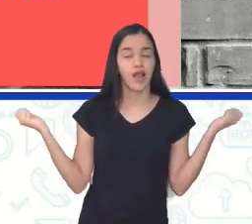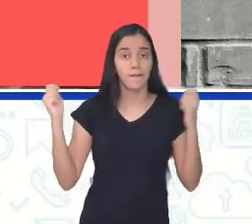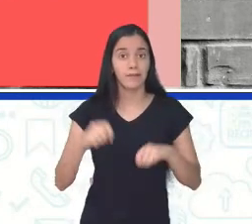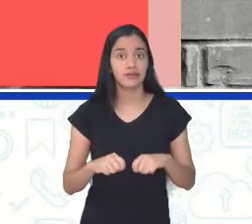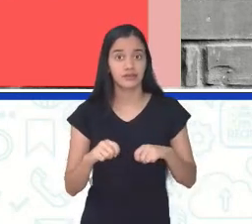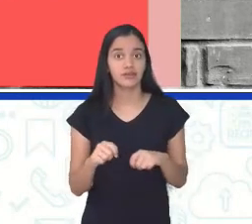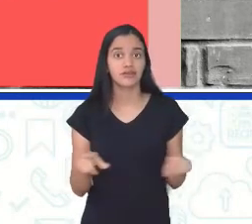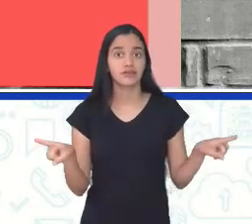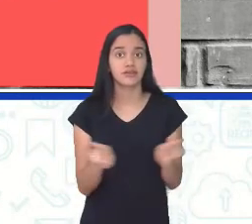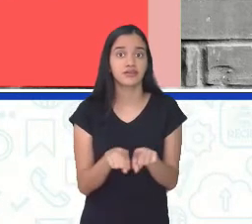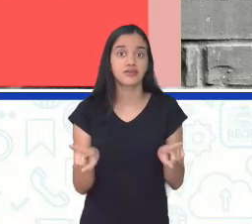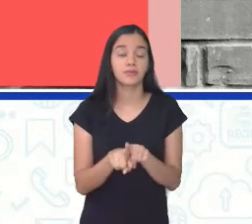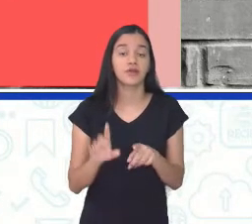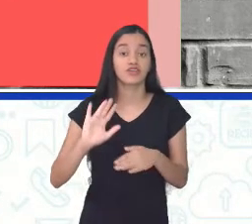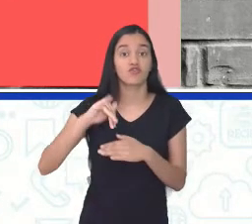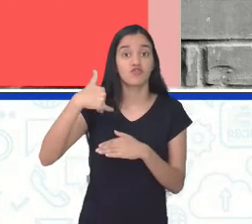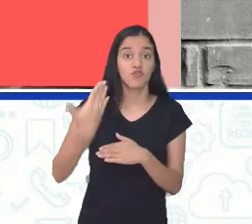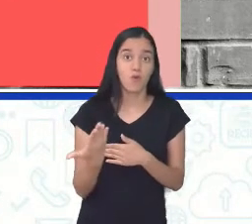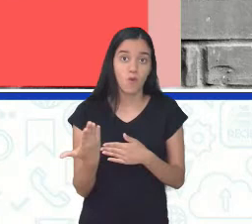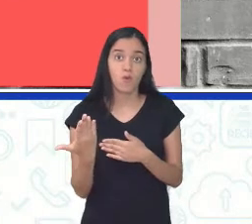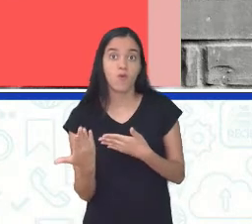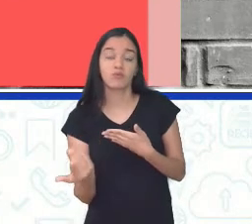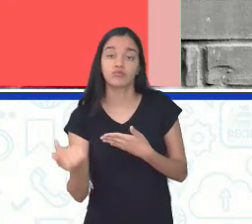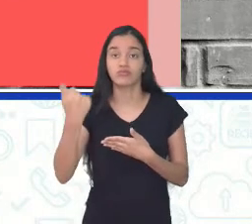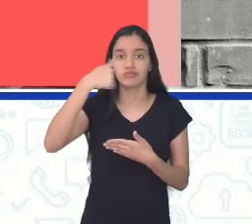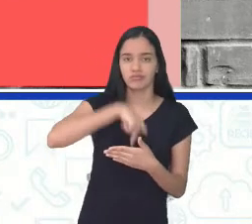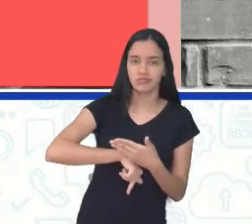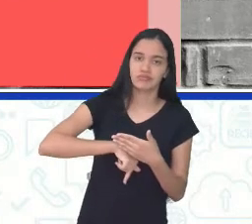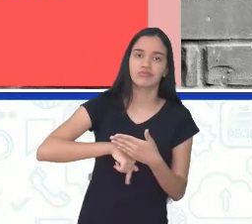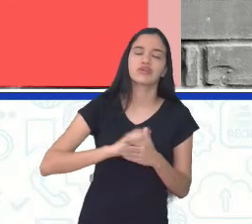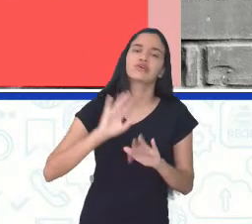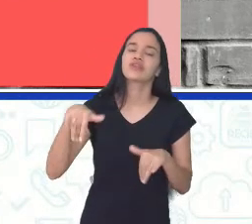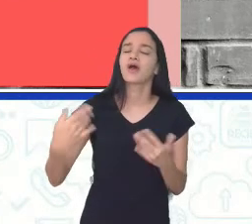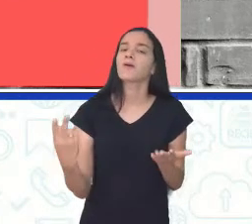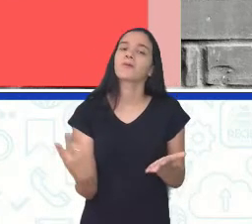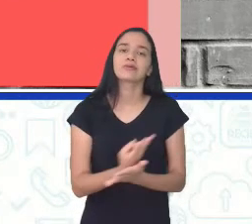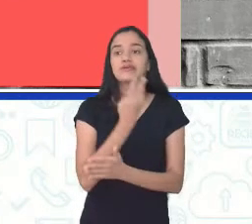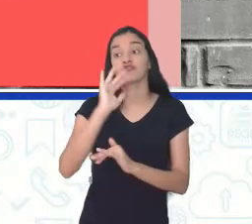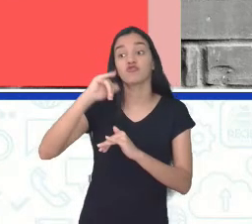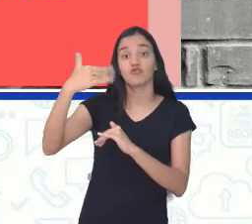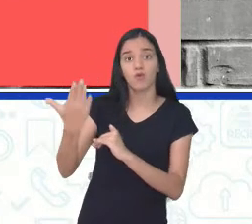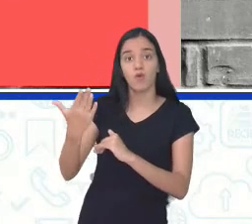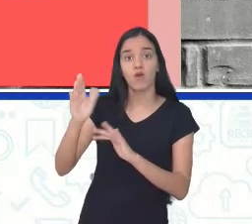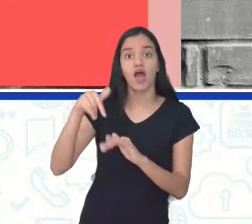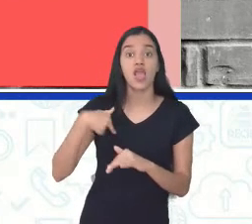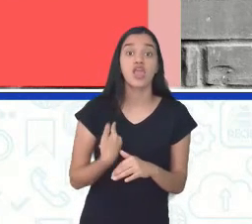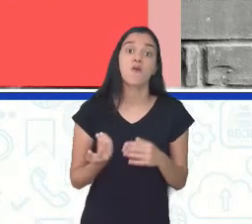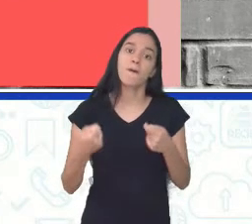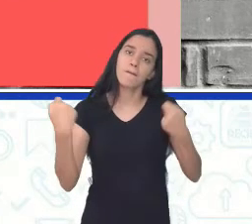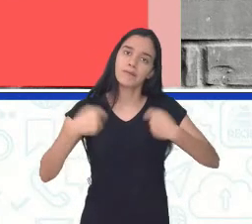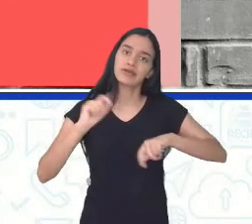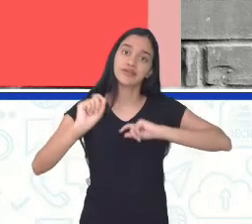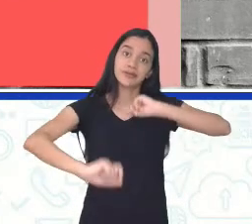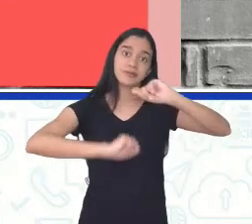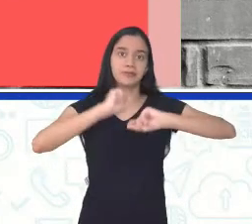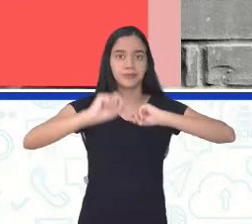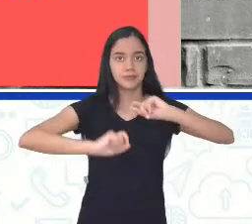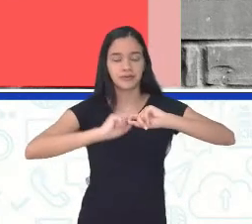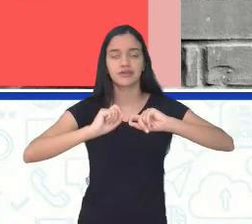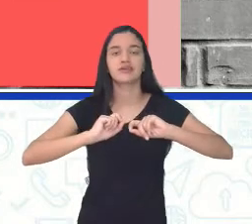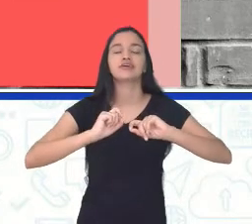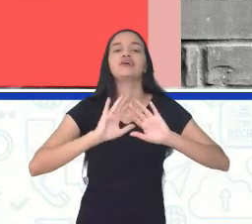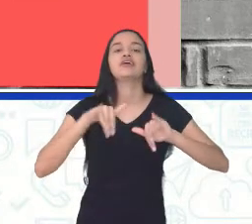de trazer do meio externo para o interno o que está acontecendo lá fora, eu preciso que o sistema